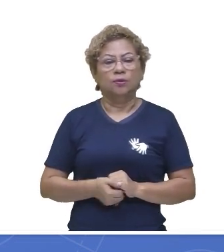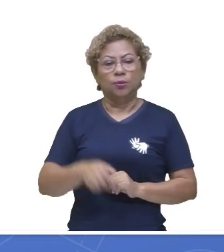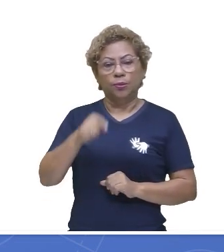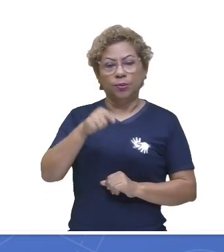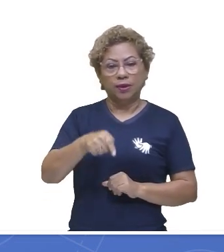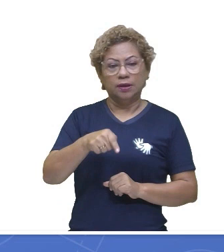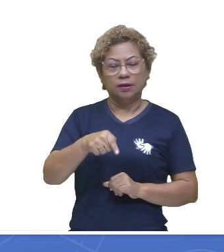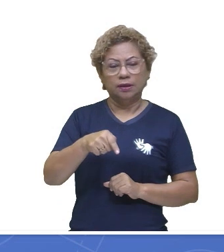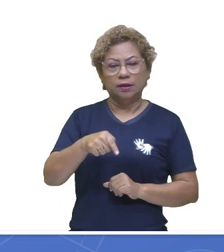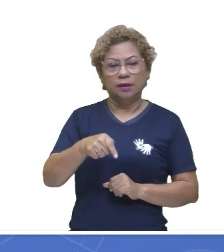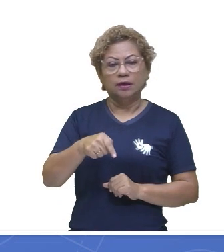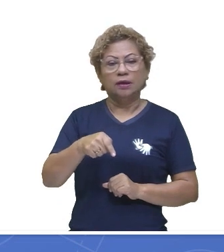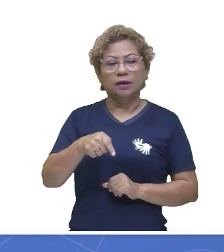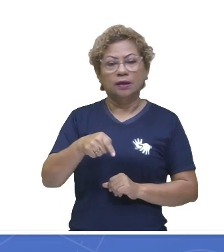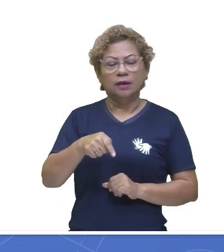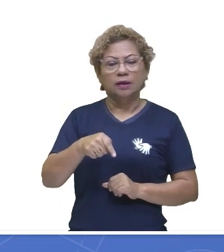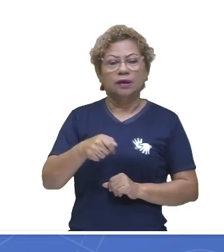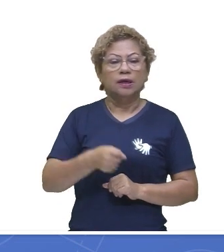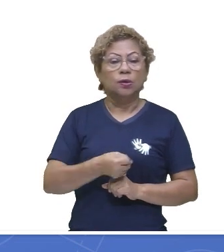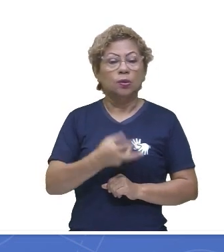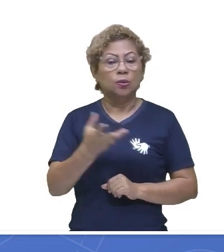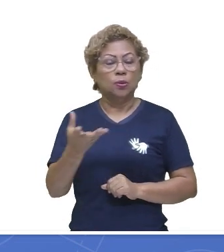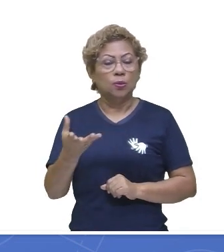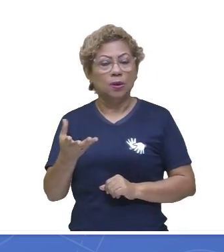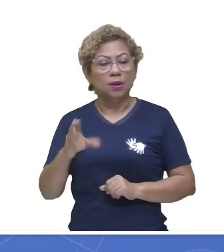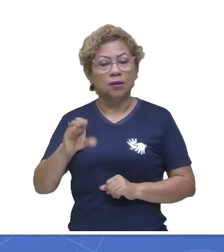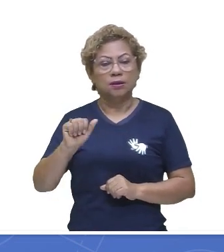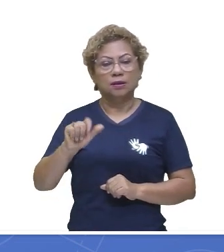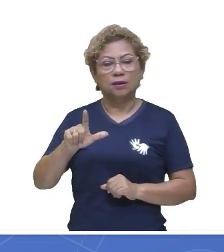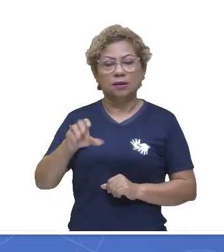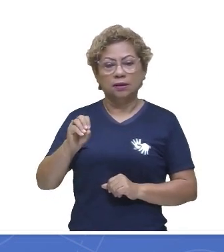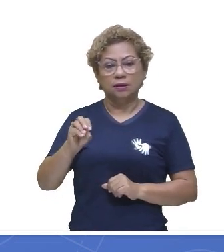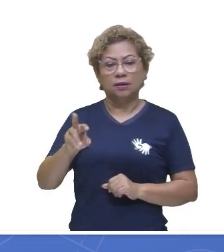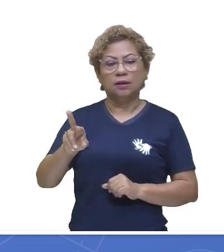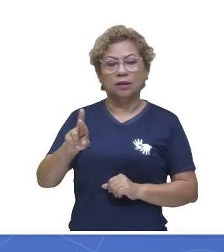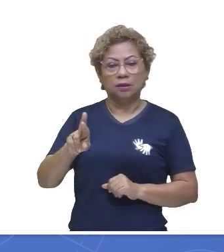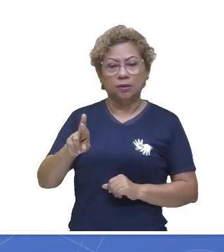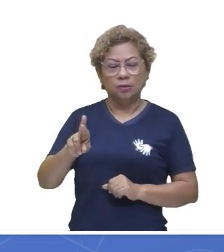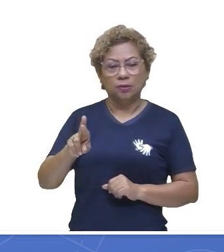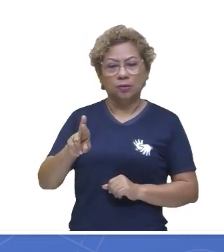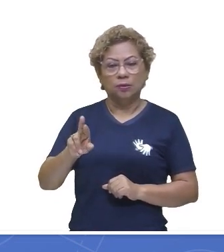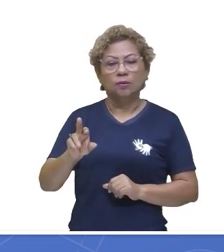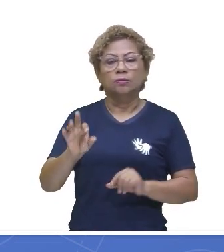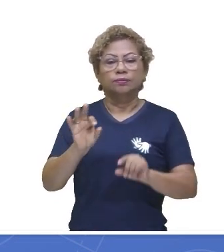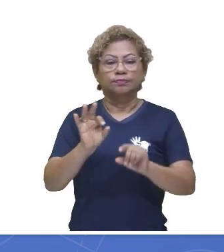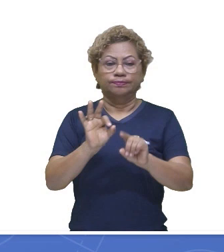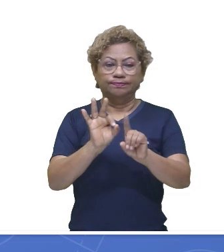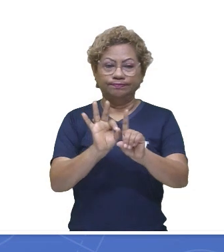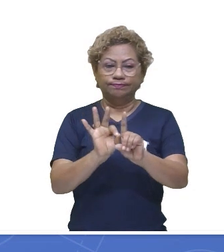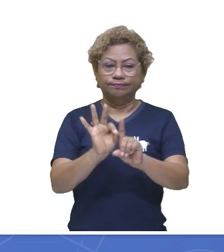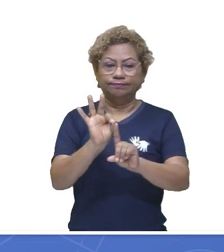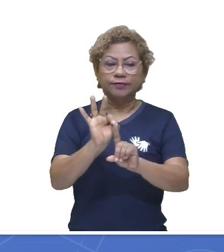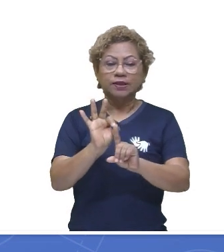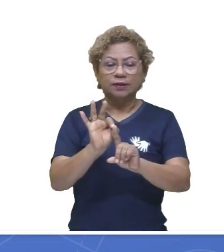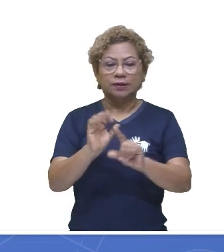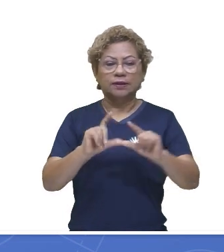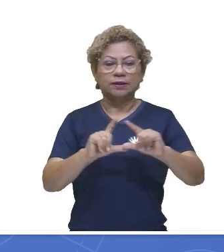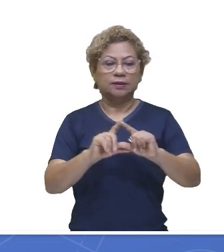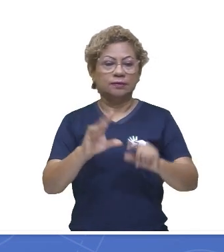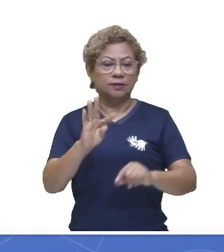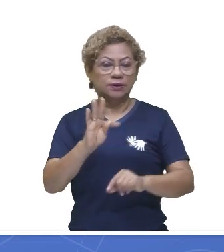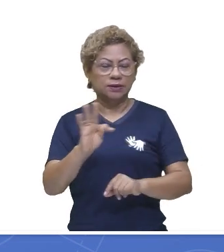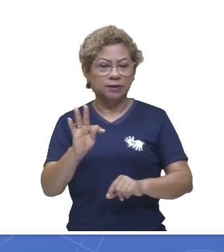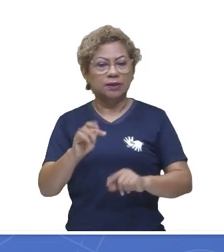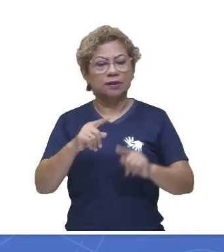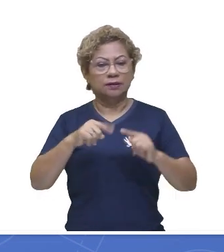calor dividido pela massa multiplicada pela variação de temperatura. Vejam que isso aqui, pessoal, na equação,